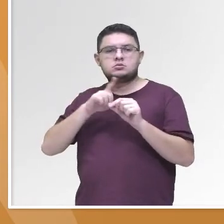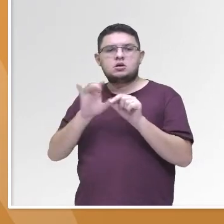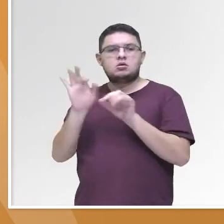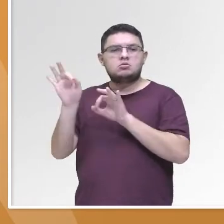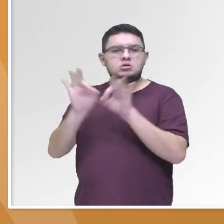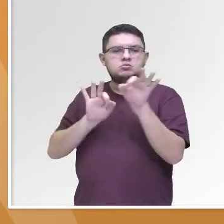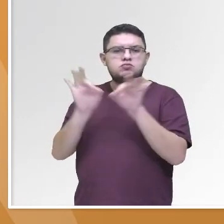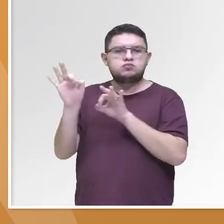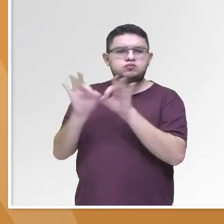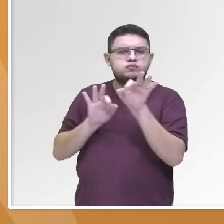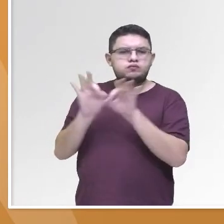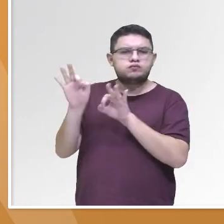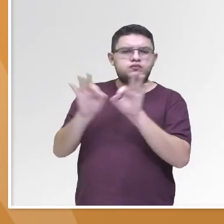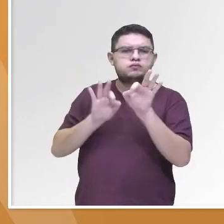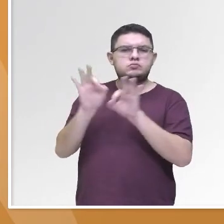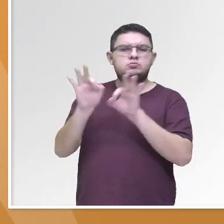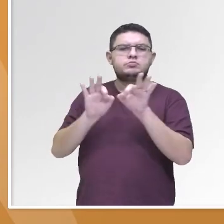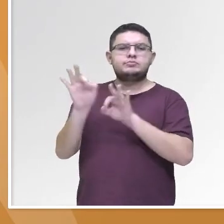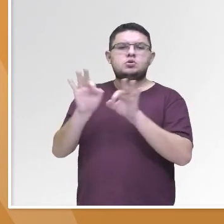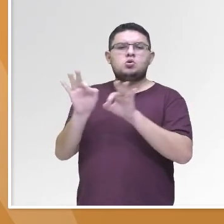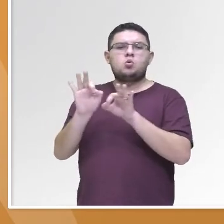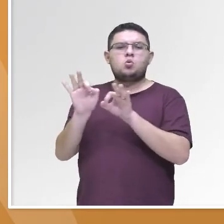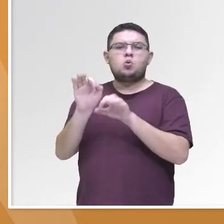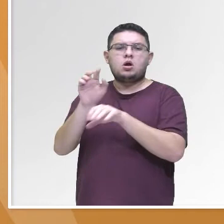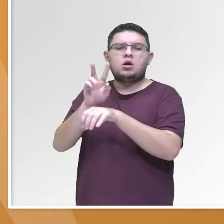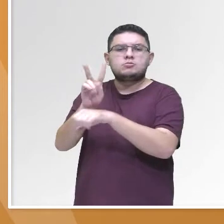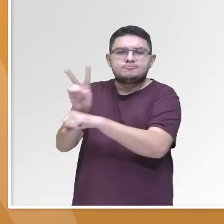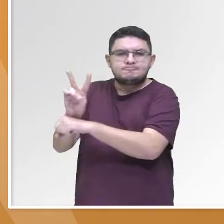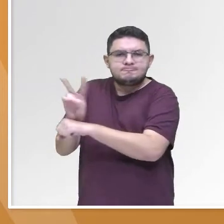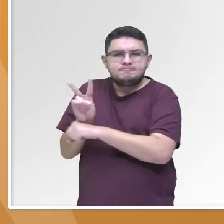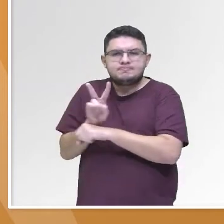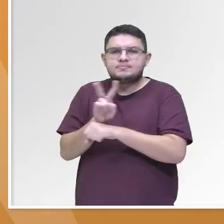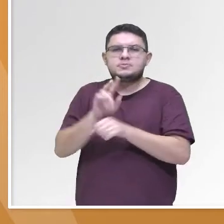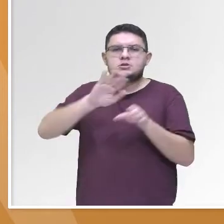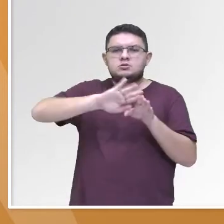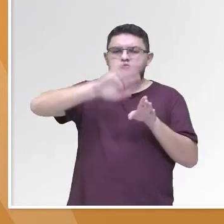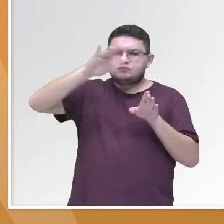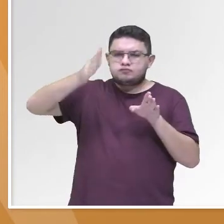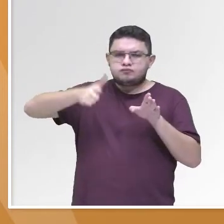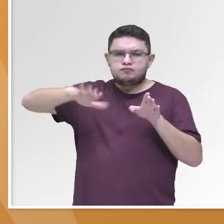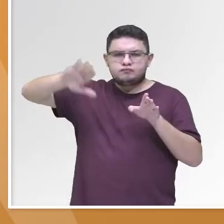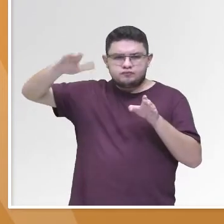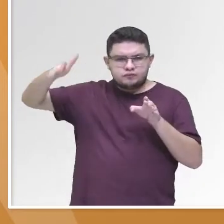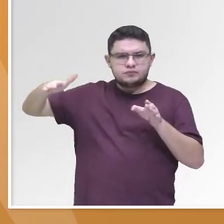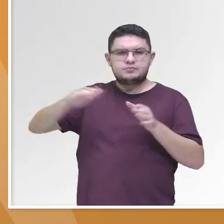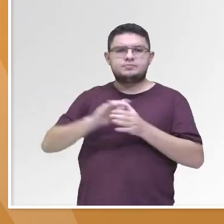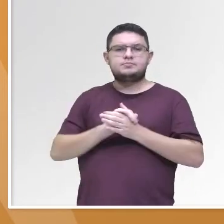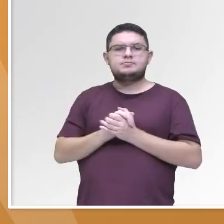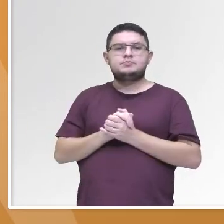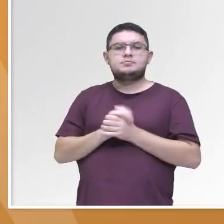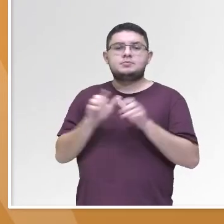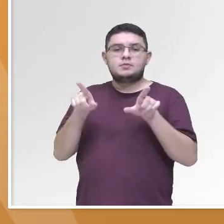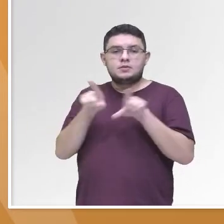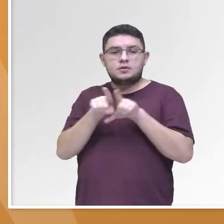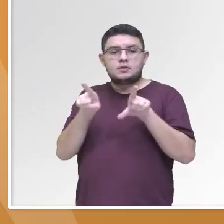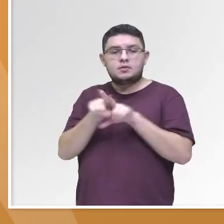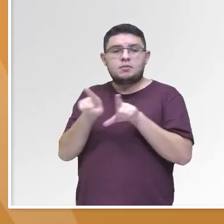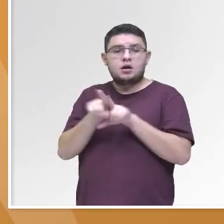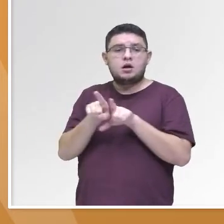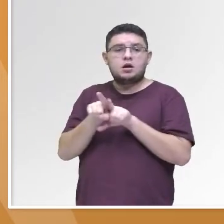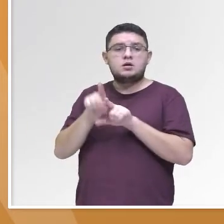lixão, ele tem essa cobertura, né, da camada de argila e também a grama. Então nós temos aí essas